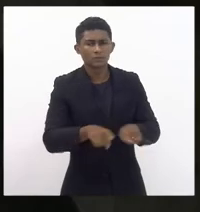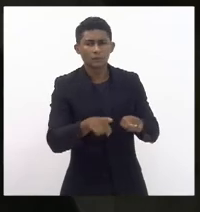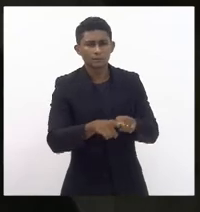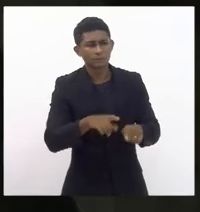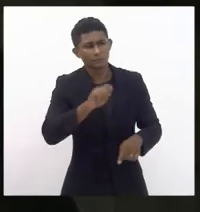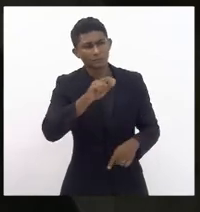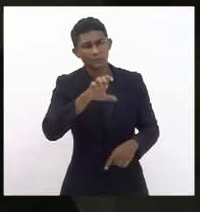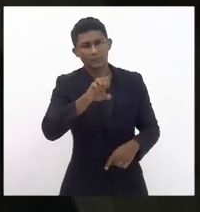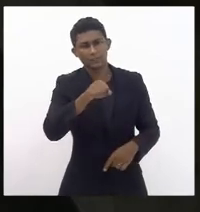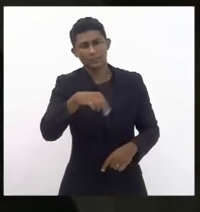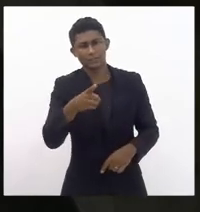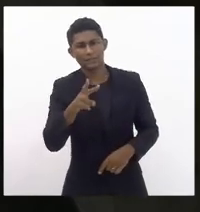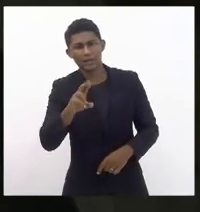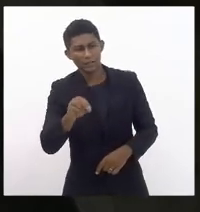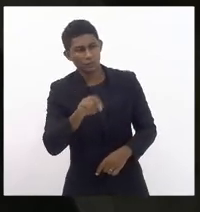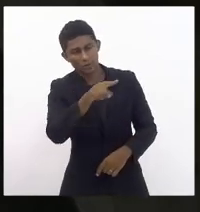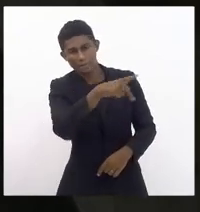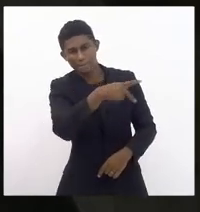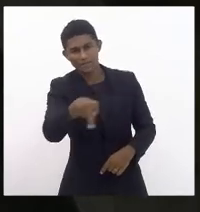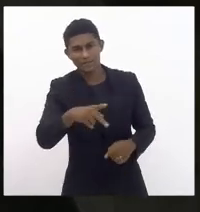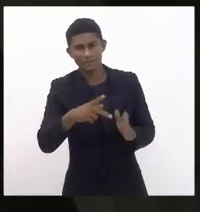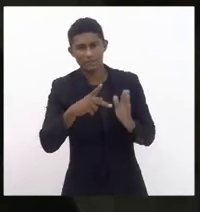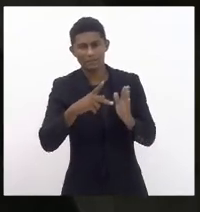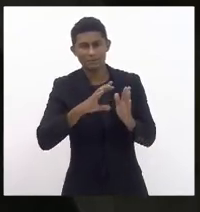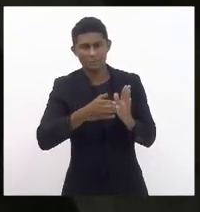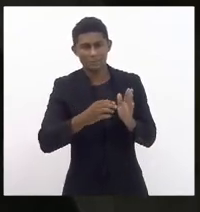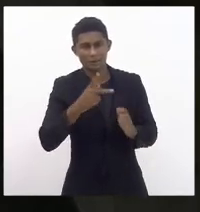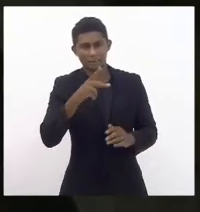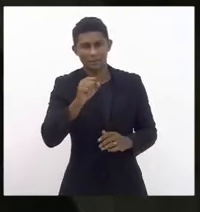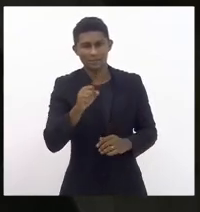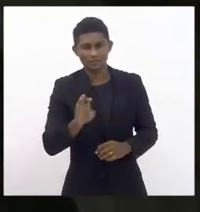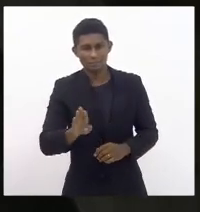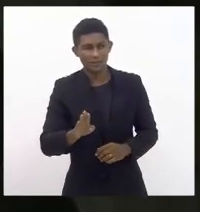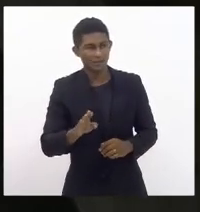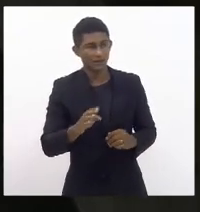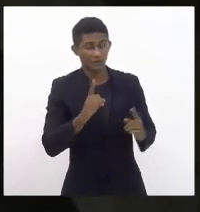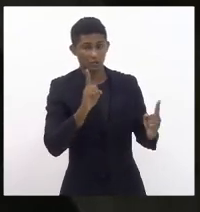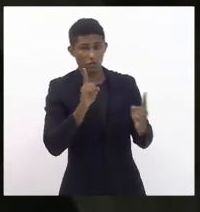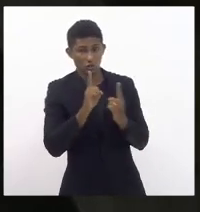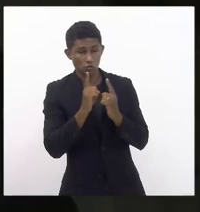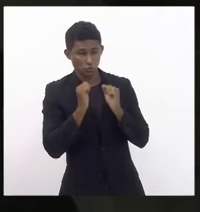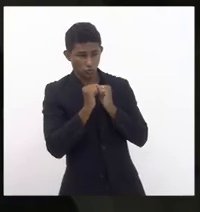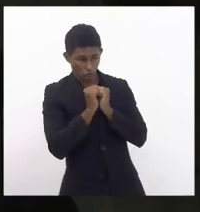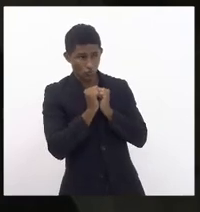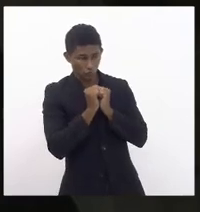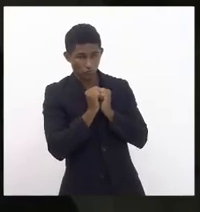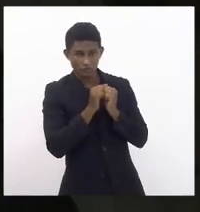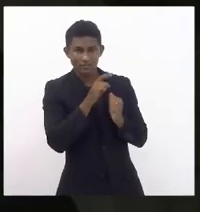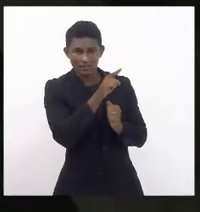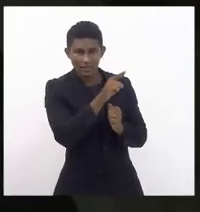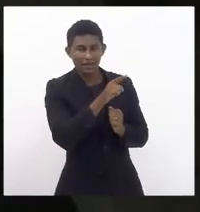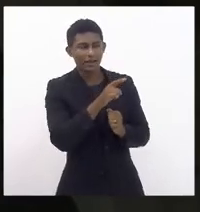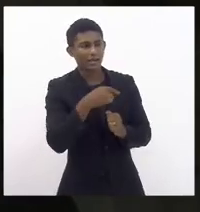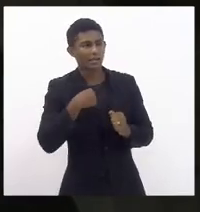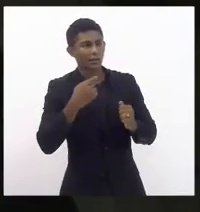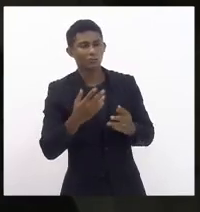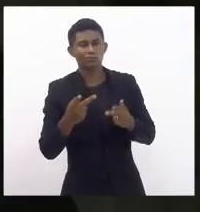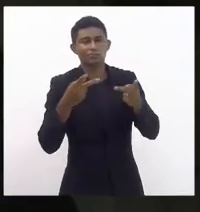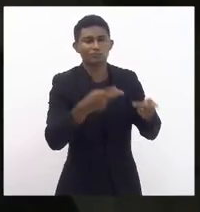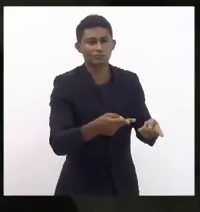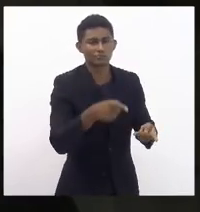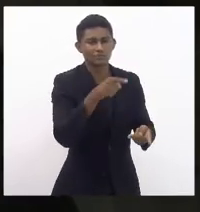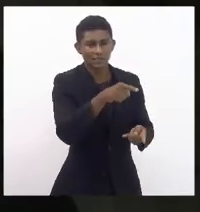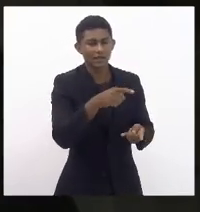meu querido amigo é presidente Estadual do PSB que fez questão de me acompanhar e todos os momentos dessa